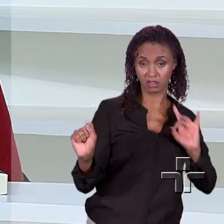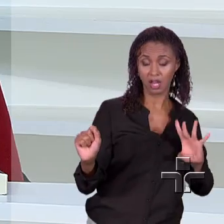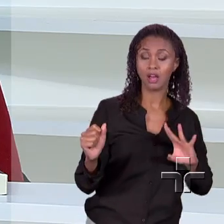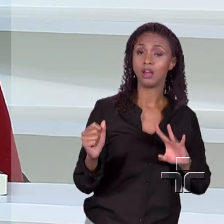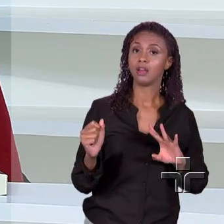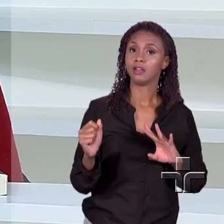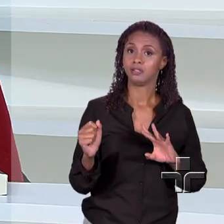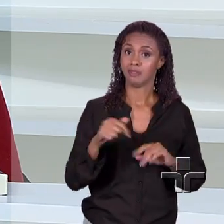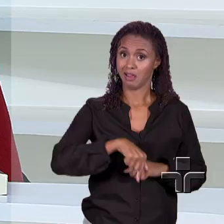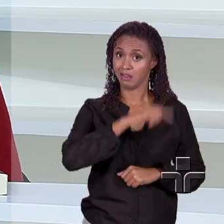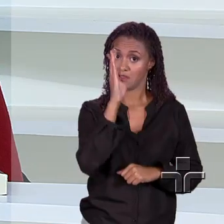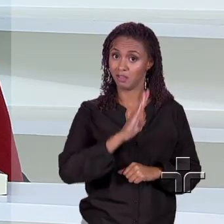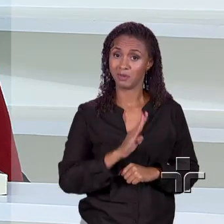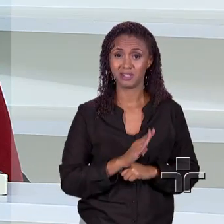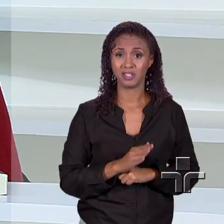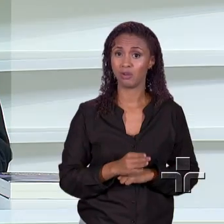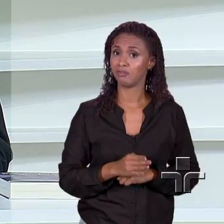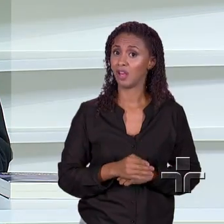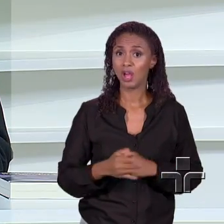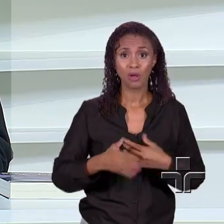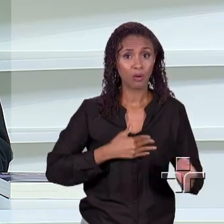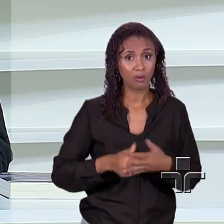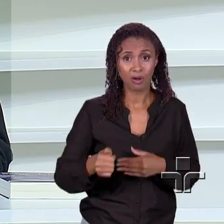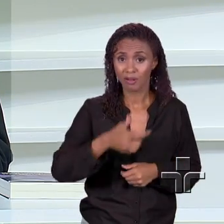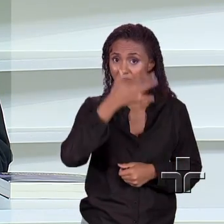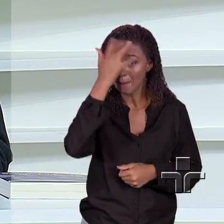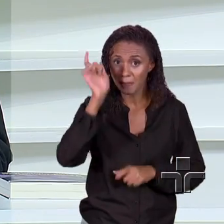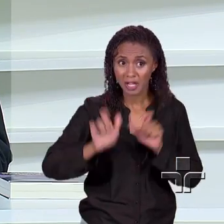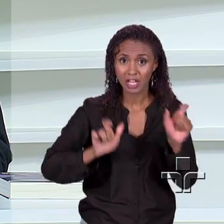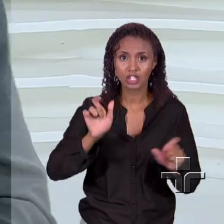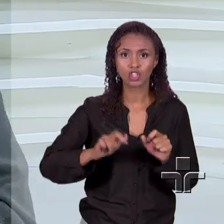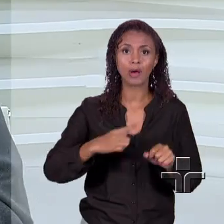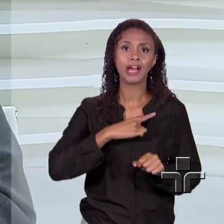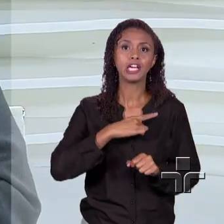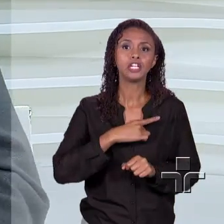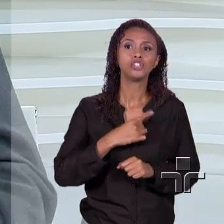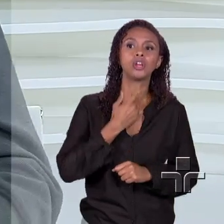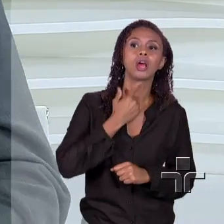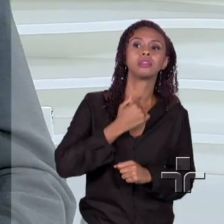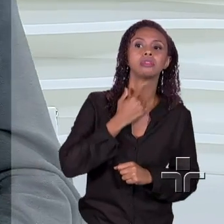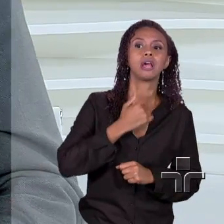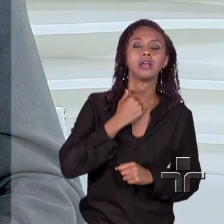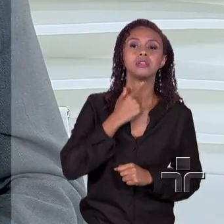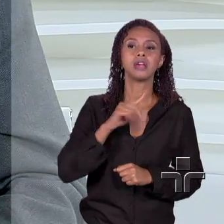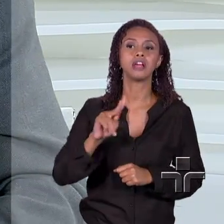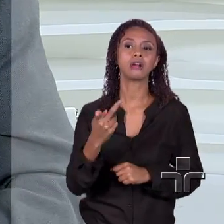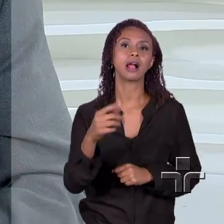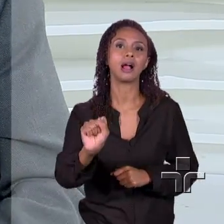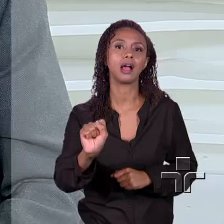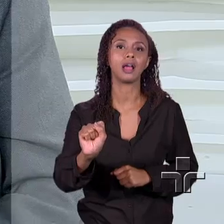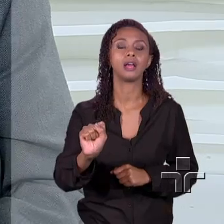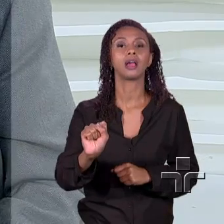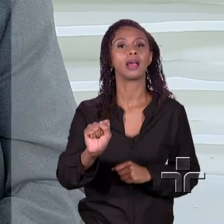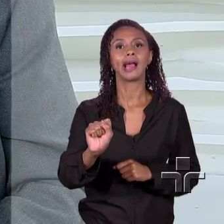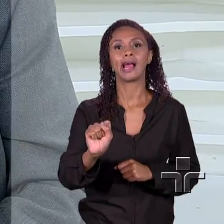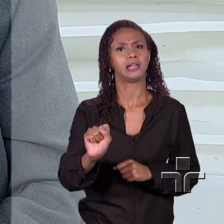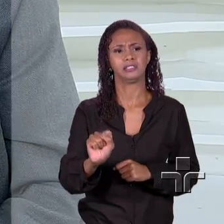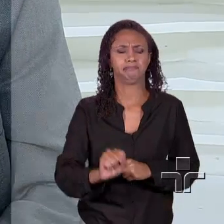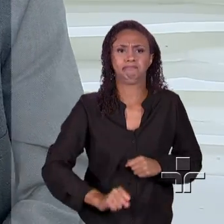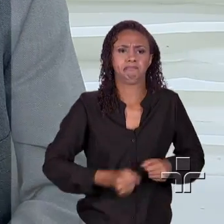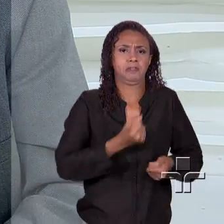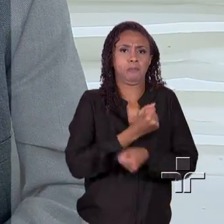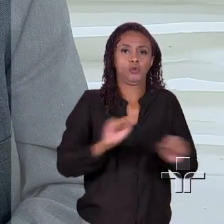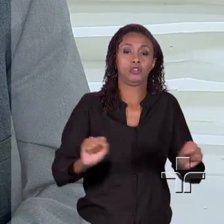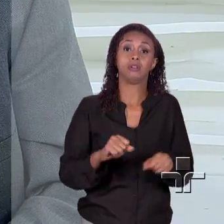altamente pejorativa para qualquer pessoa que sentia desejos homoafetivos. Então, ele vivia esse momento, a esquerda também vivia parte desse